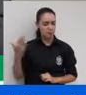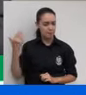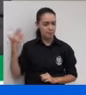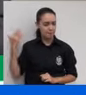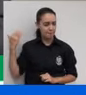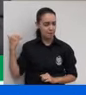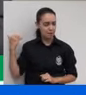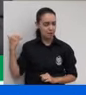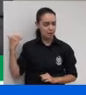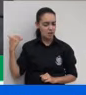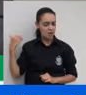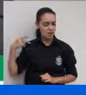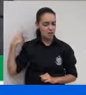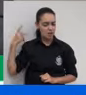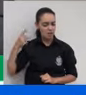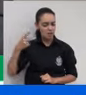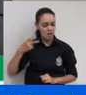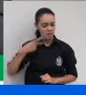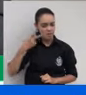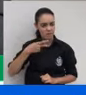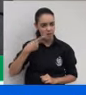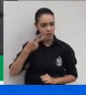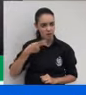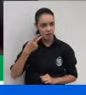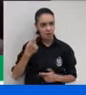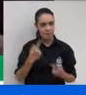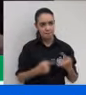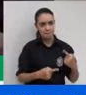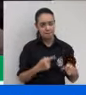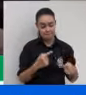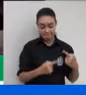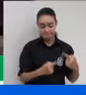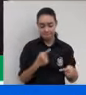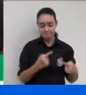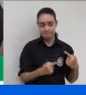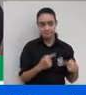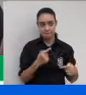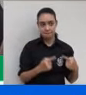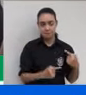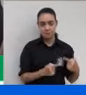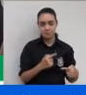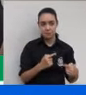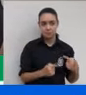várias Torres dizer a política de boca